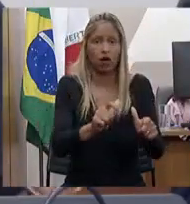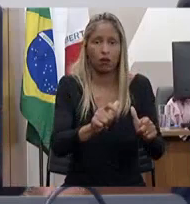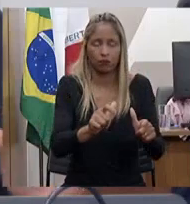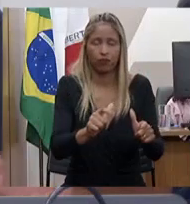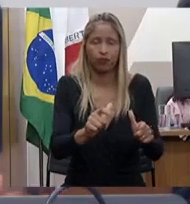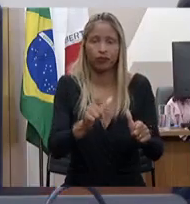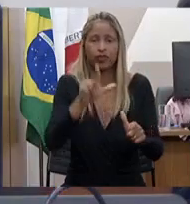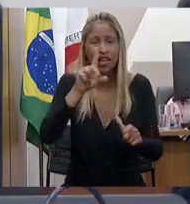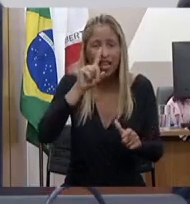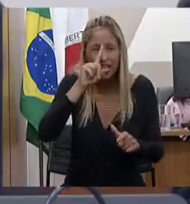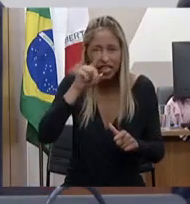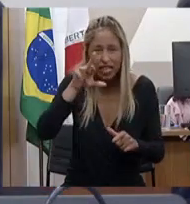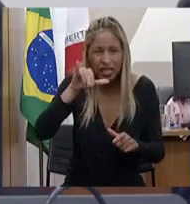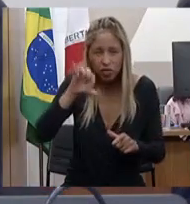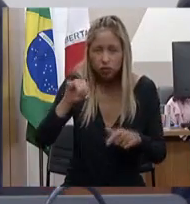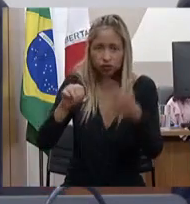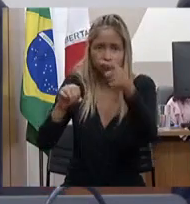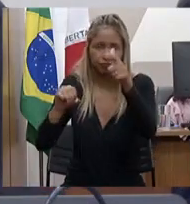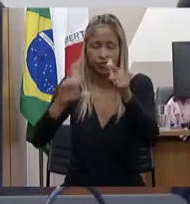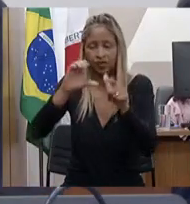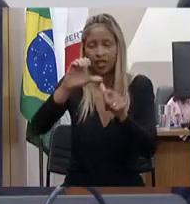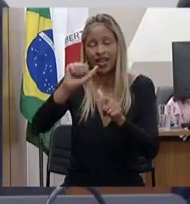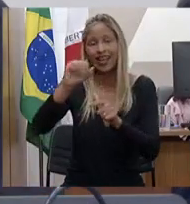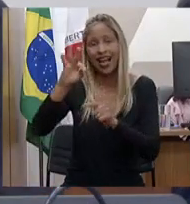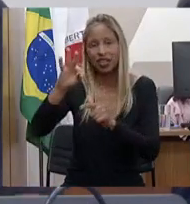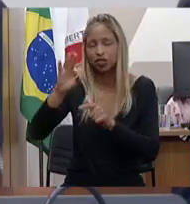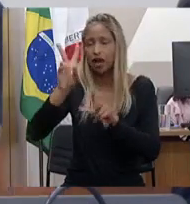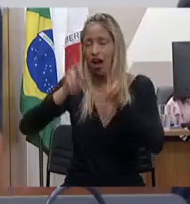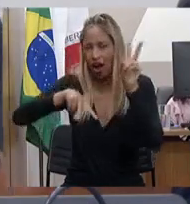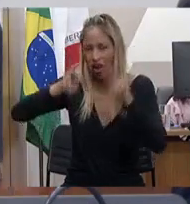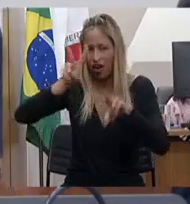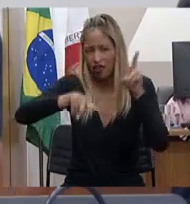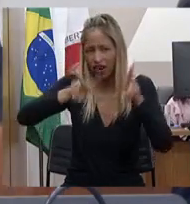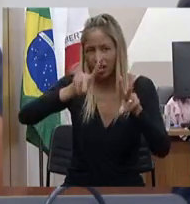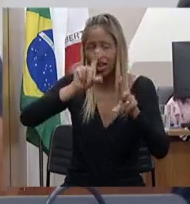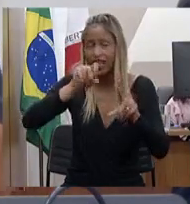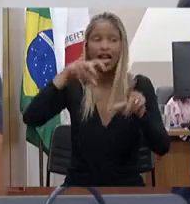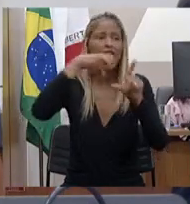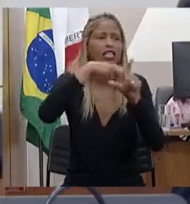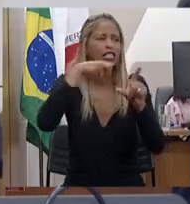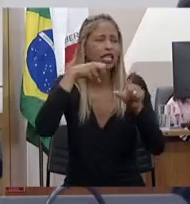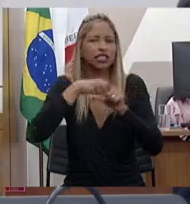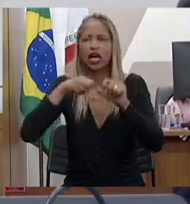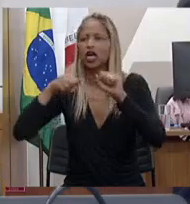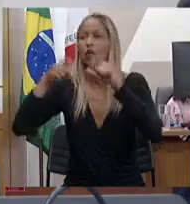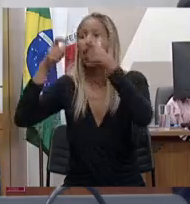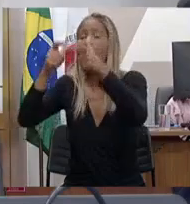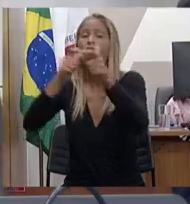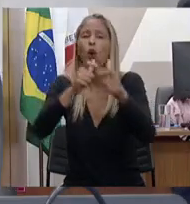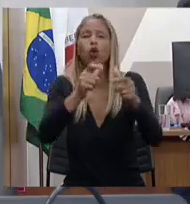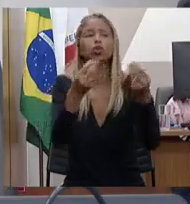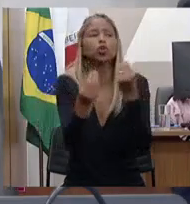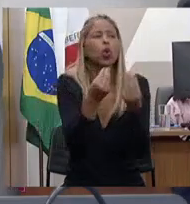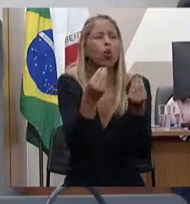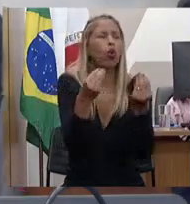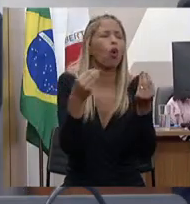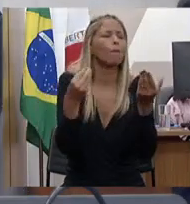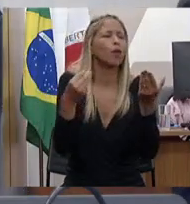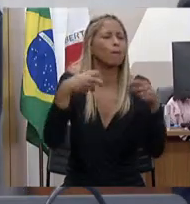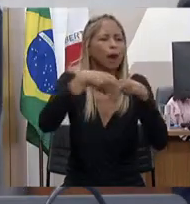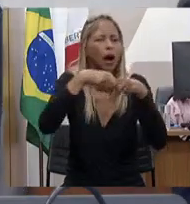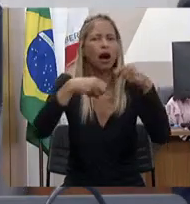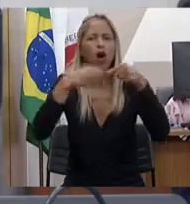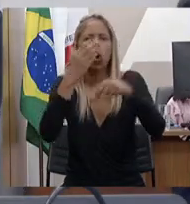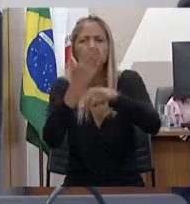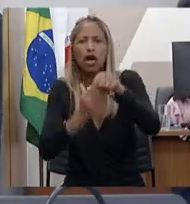de risco então não existe mais cati para a gente poder avaliar quem tá sedentando onde está sedentando como é que tá acidentando Como é que